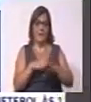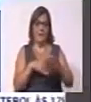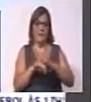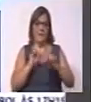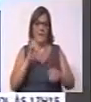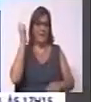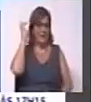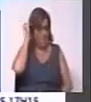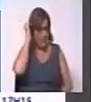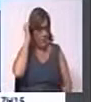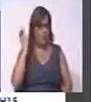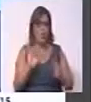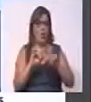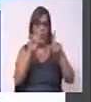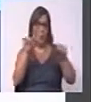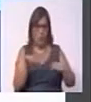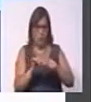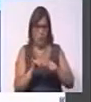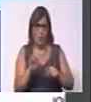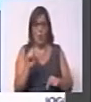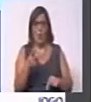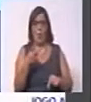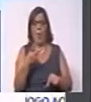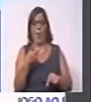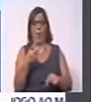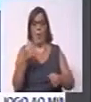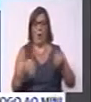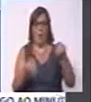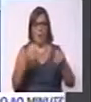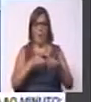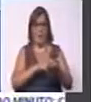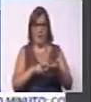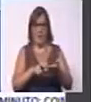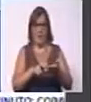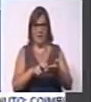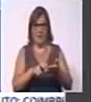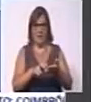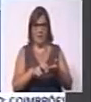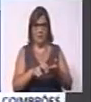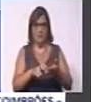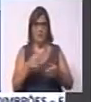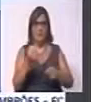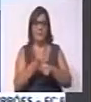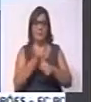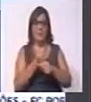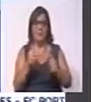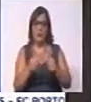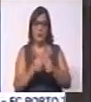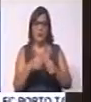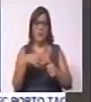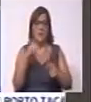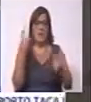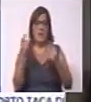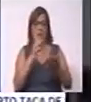telemóveis computadores portáteis ou até nos automóveis elétricos não trabalham juntos mas cada um dos